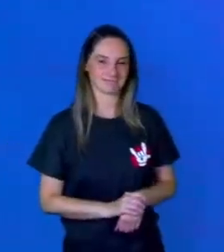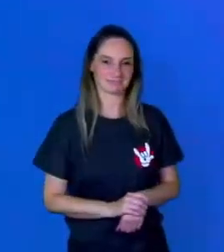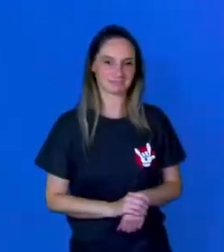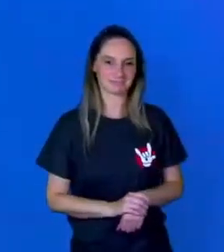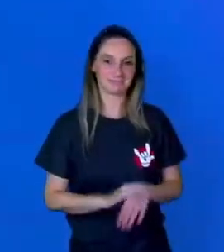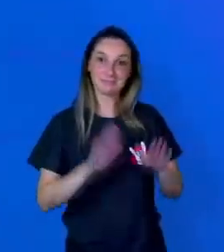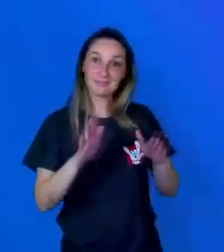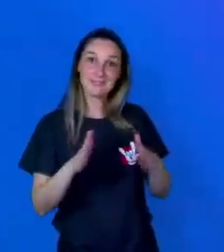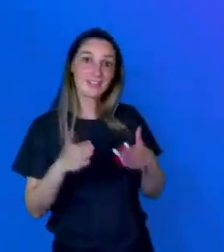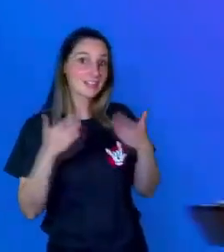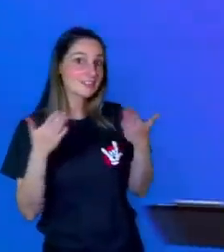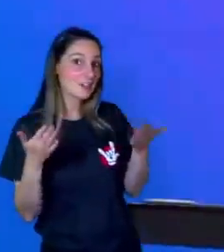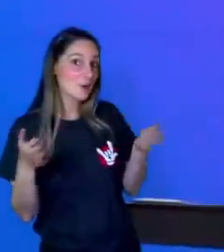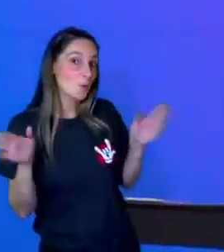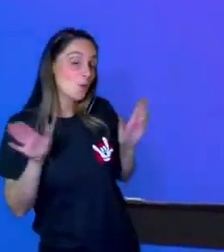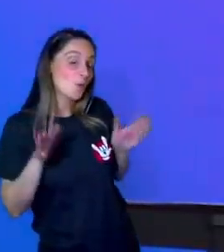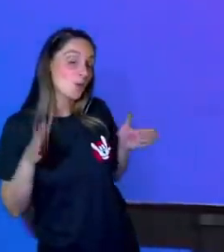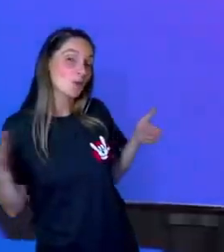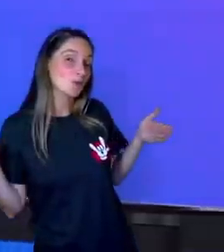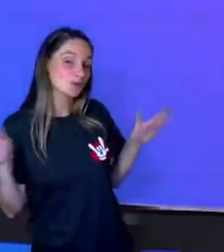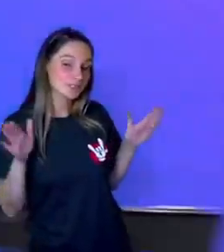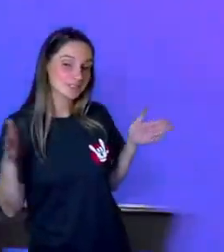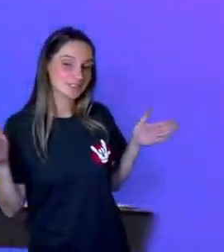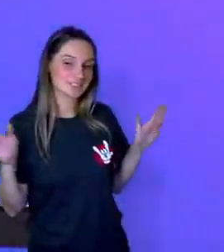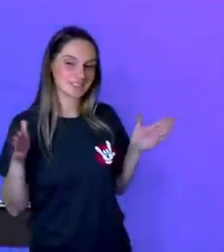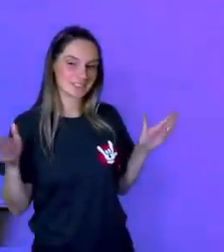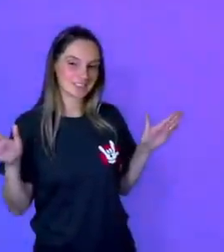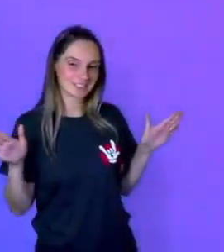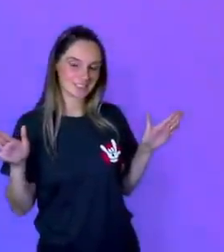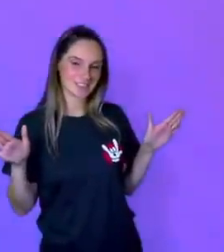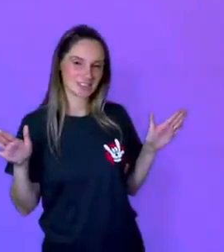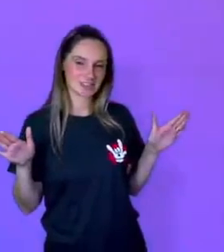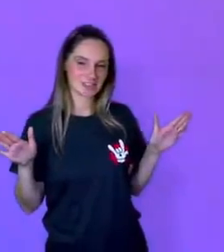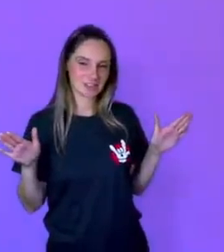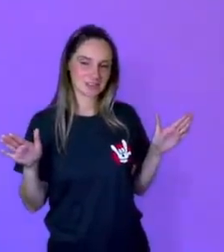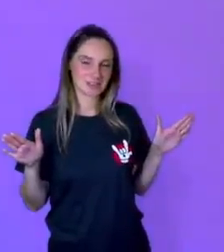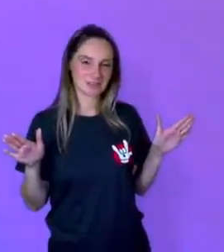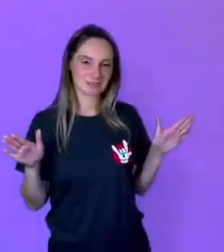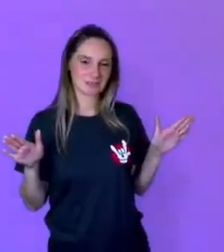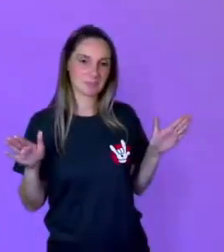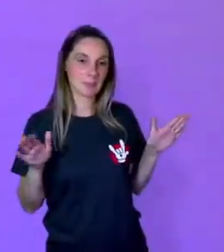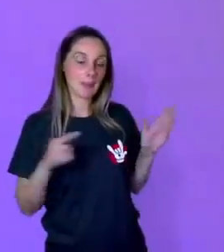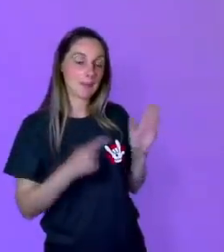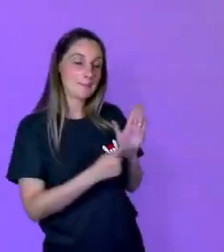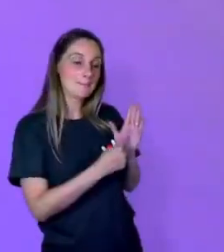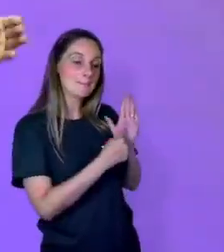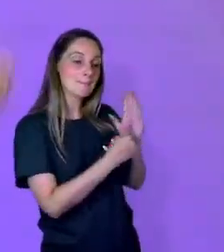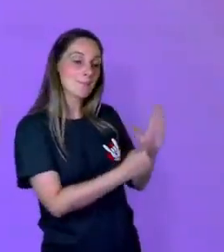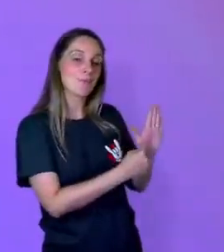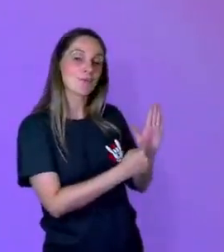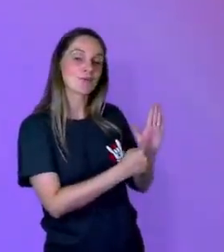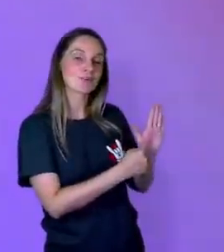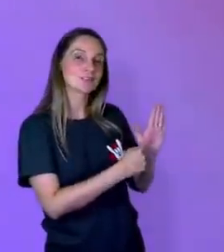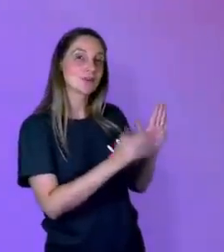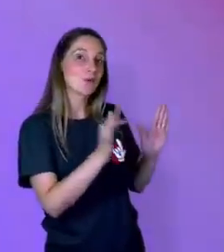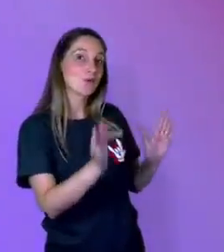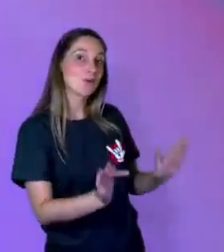Então esses varões de branco me trazem um futuro, me trazem uma